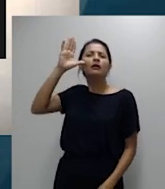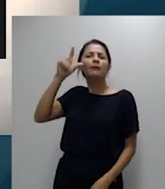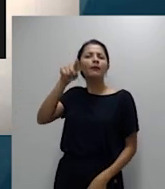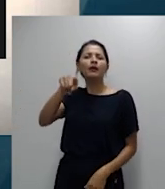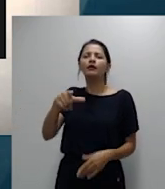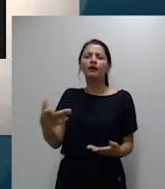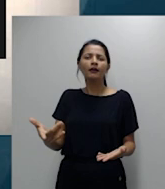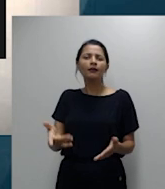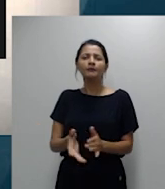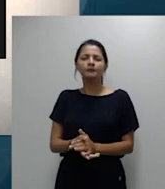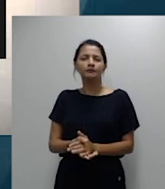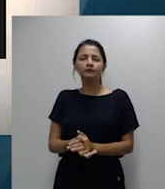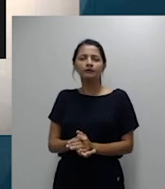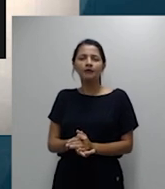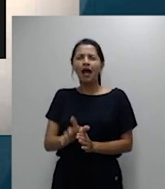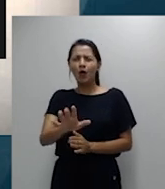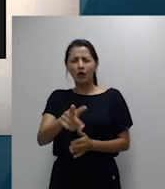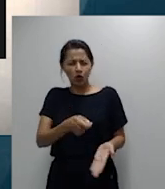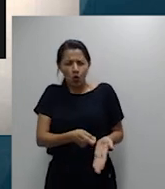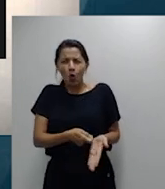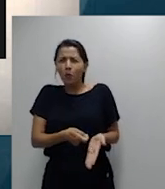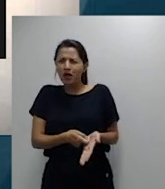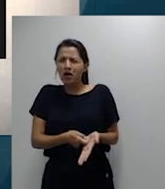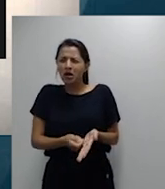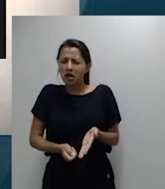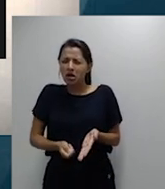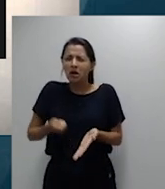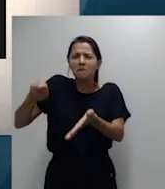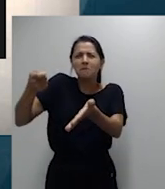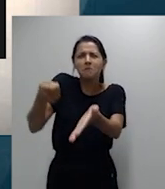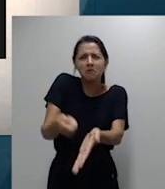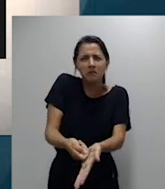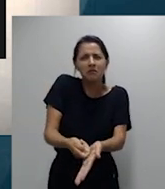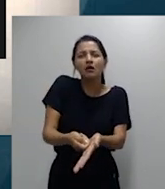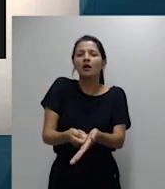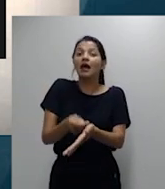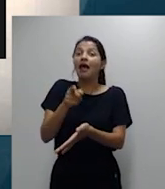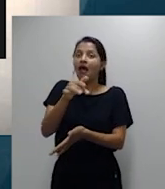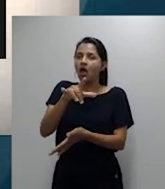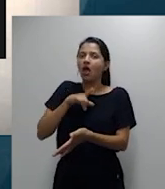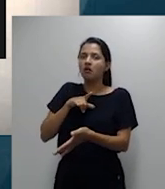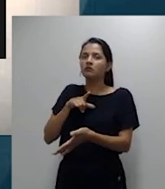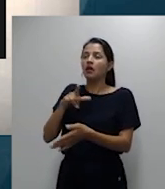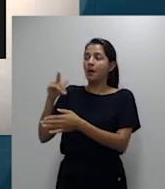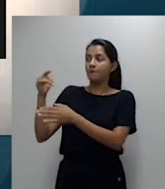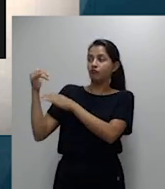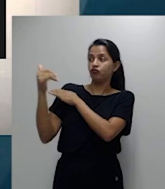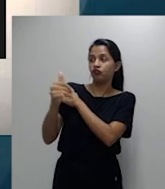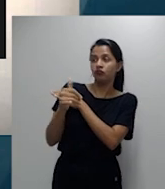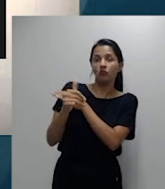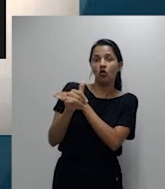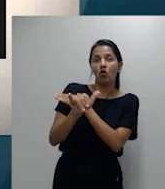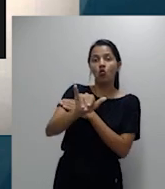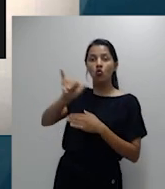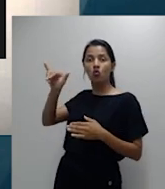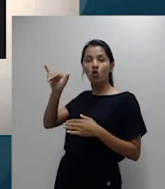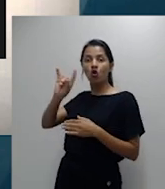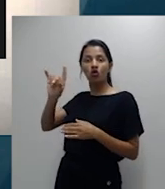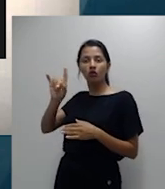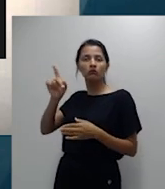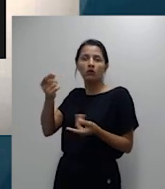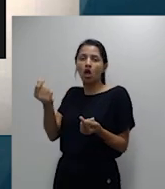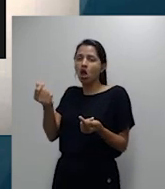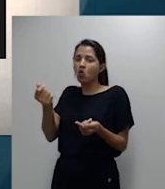parede a cobrança receita seja enviado a mensagem não seja enviado a mensagem a cobrança